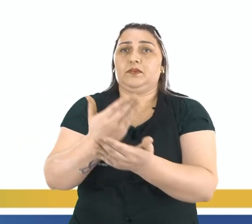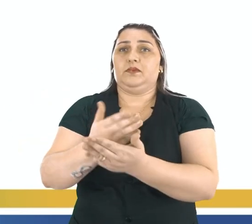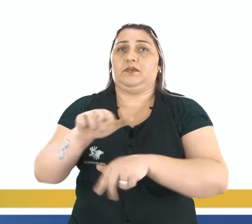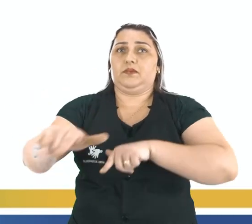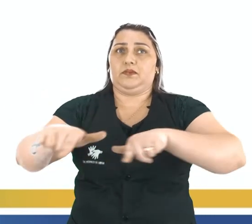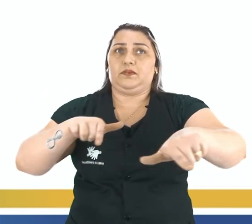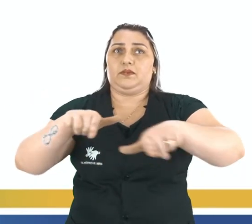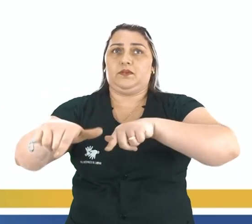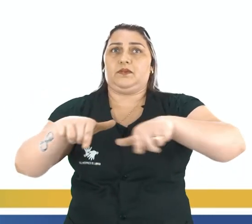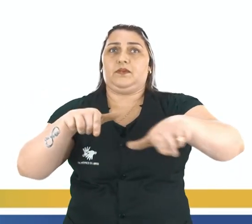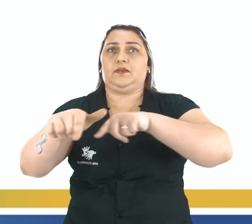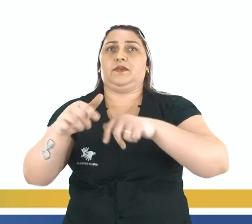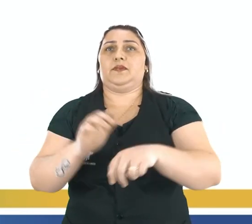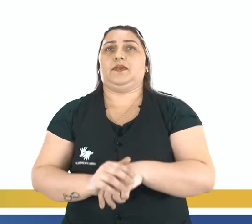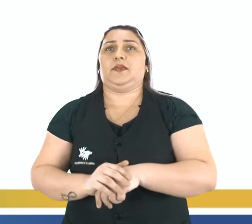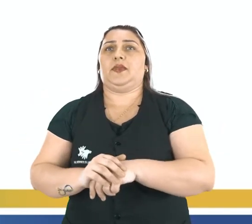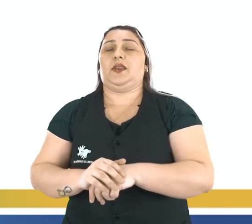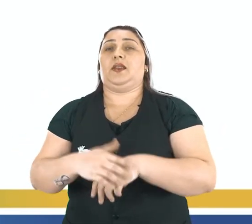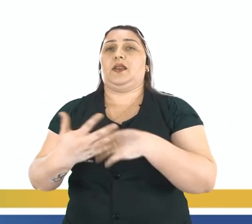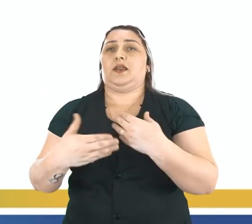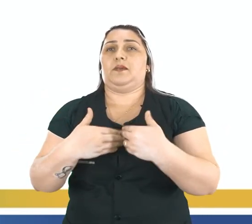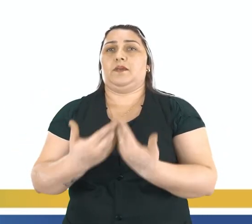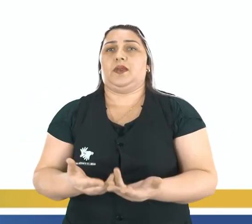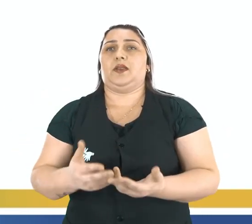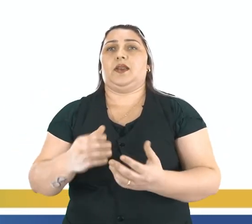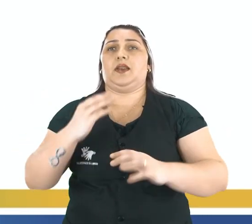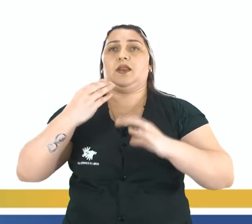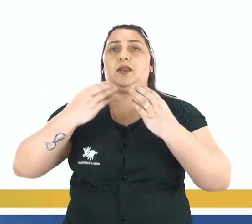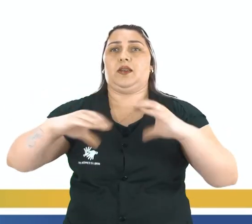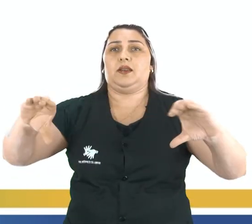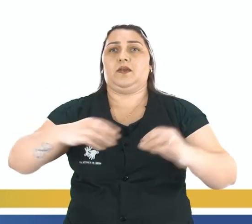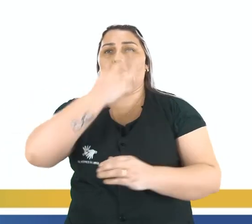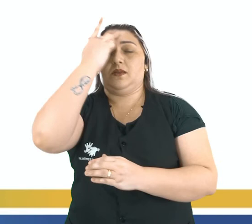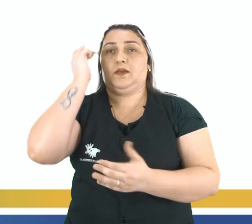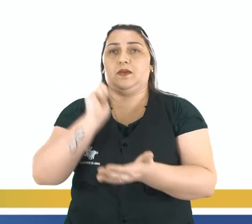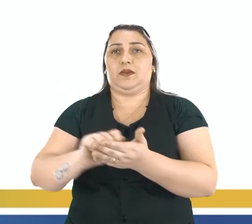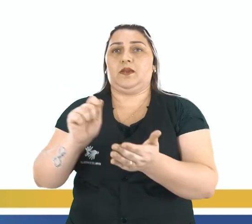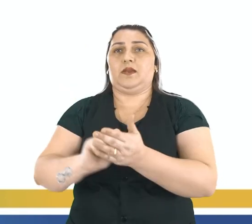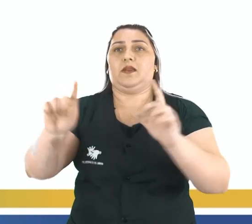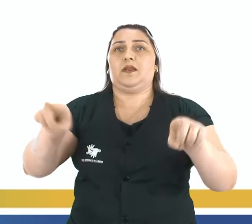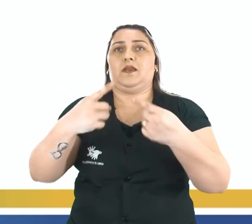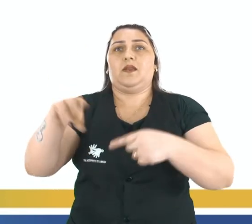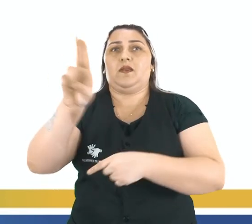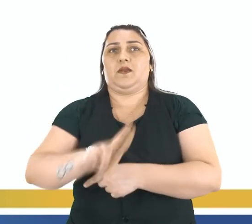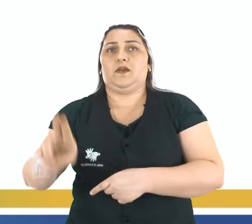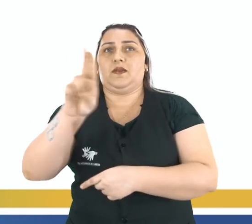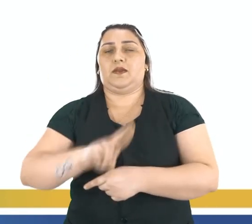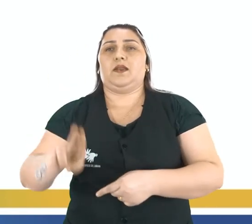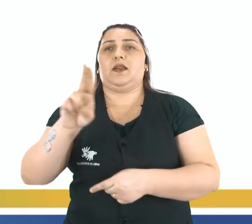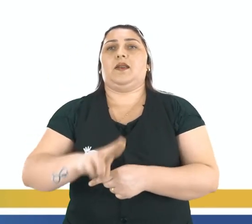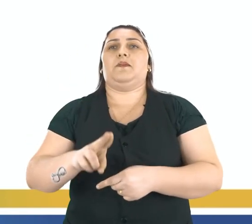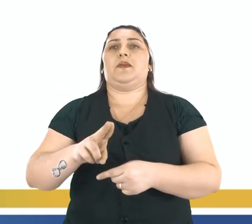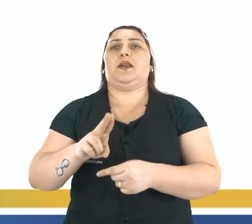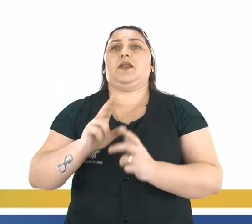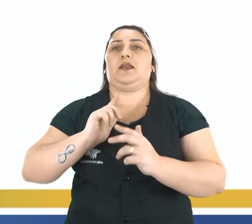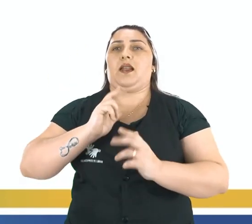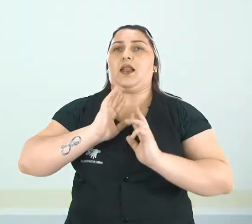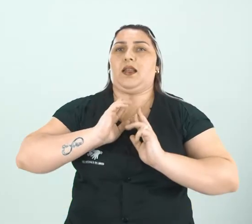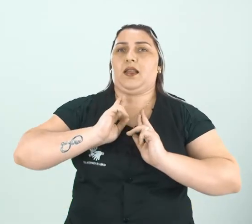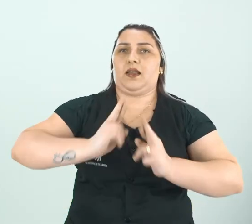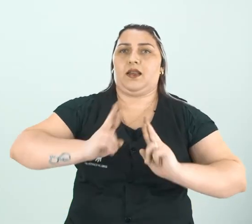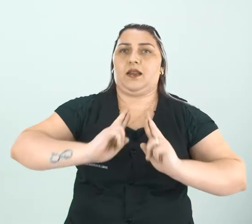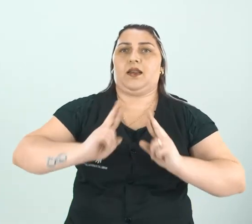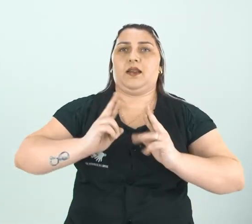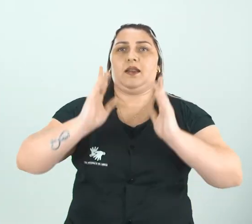estudantes e de trabalhadores, além da atuação também de cantores e compositores que utilizavam de músicas para tecer críticas à ditadura.